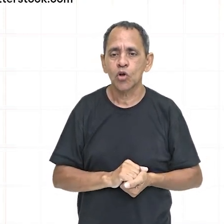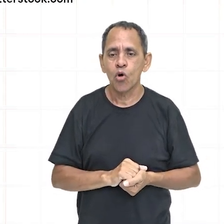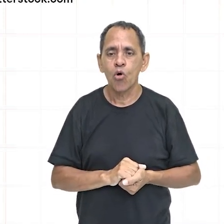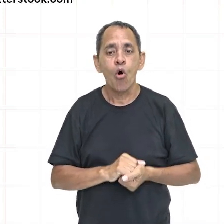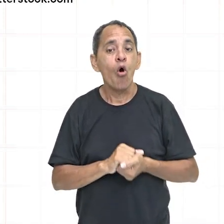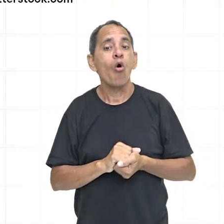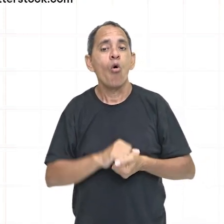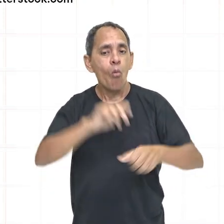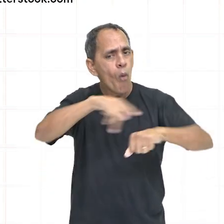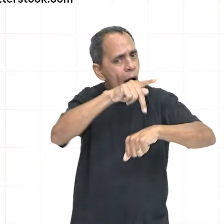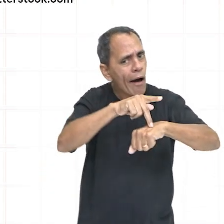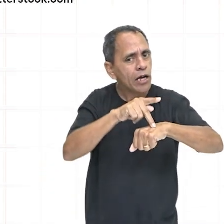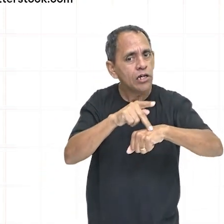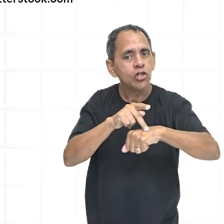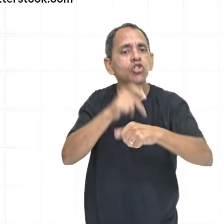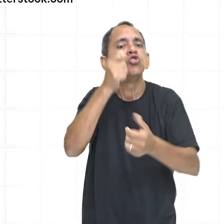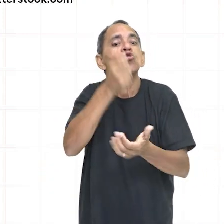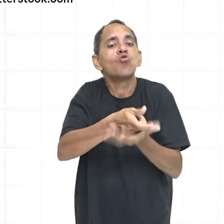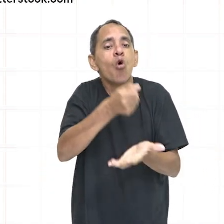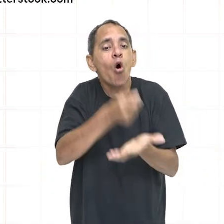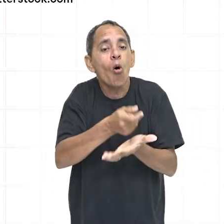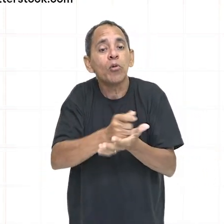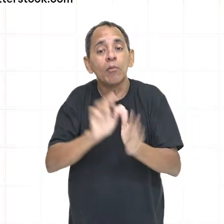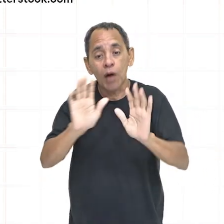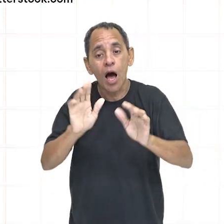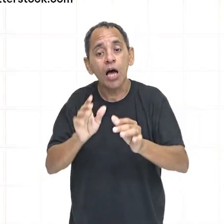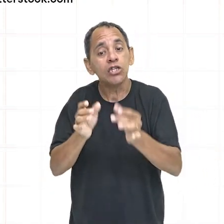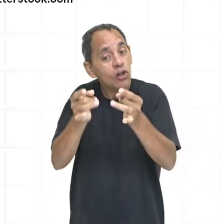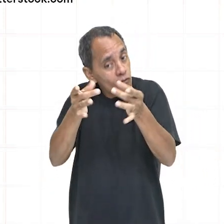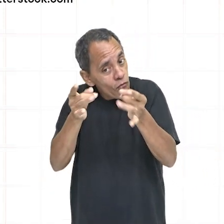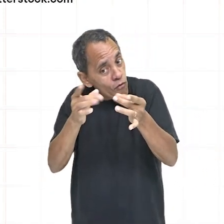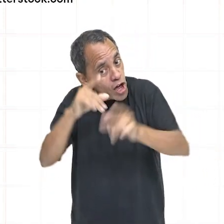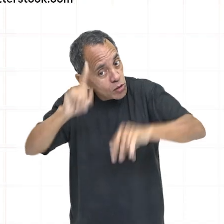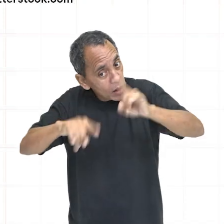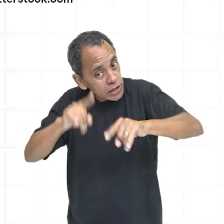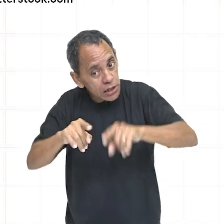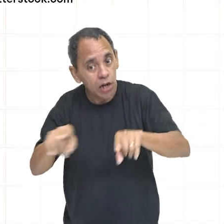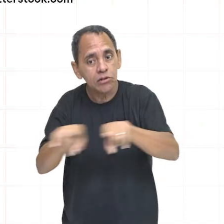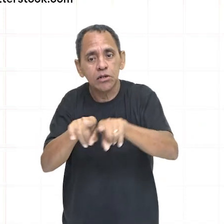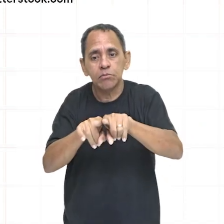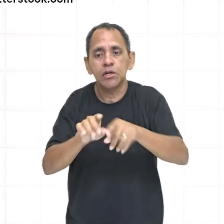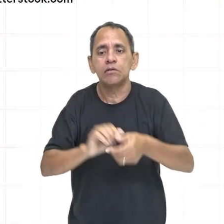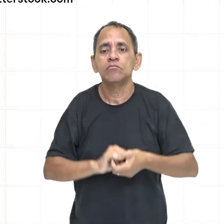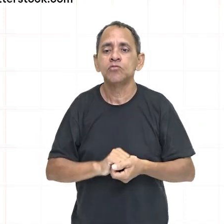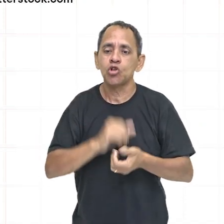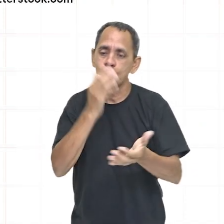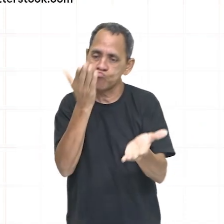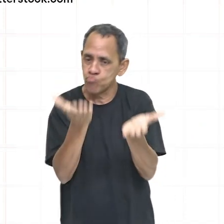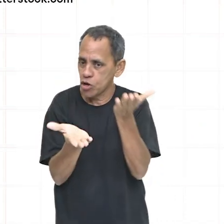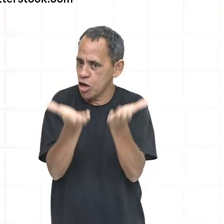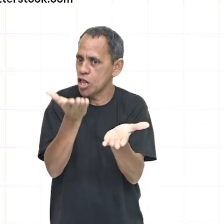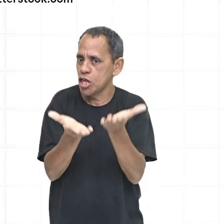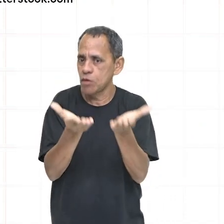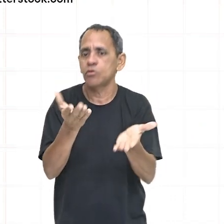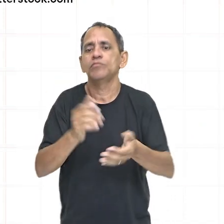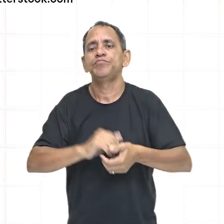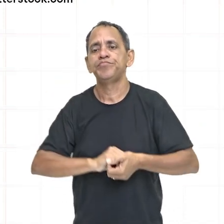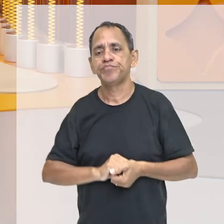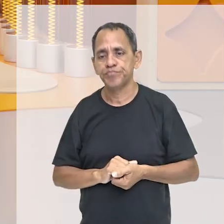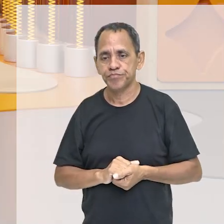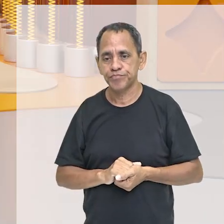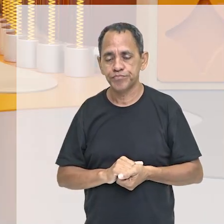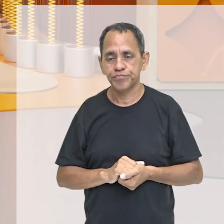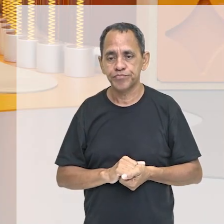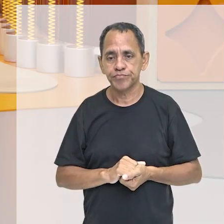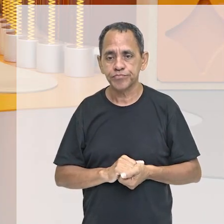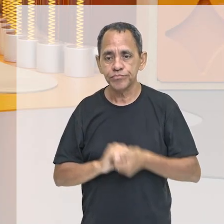também vende, e aí isso se normaliza, digamos assim. Certo? Vamos falar um